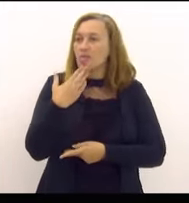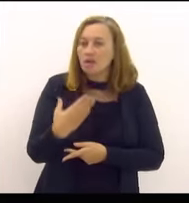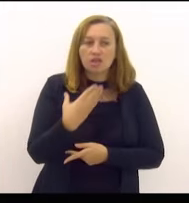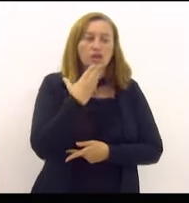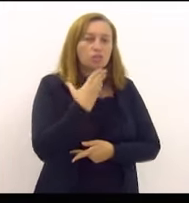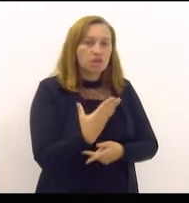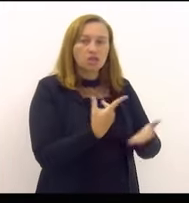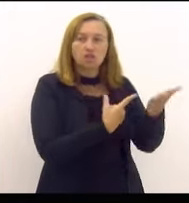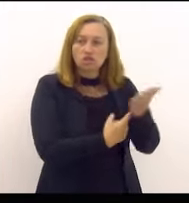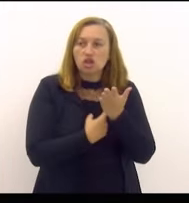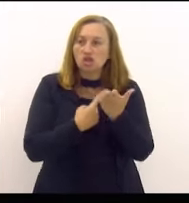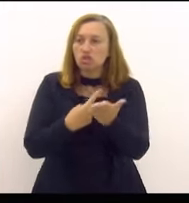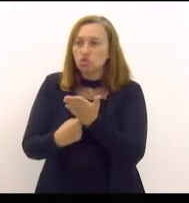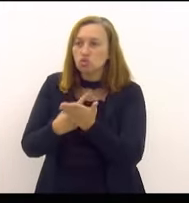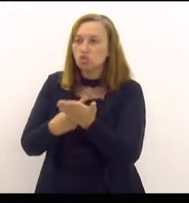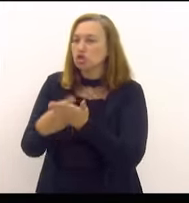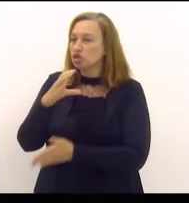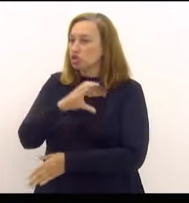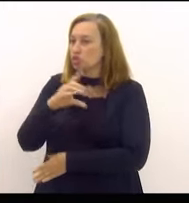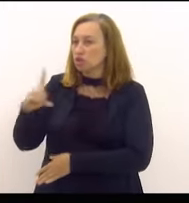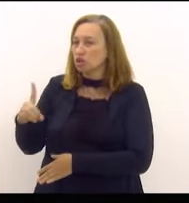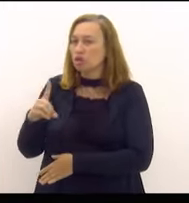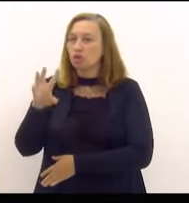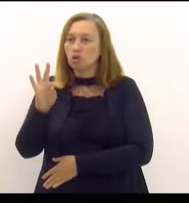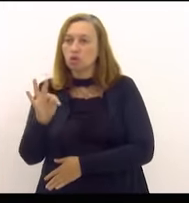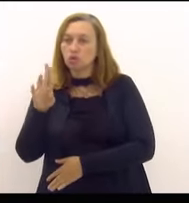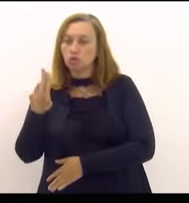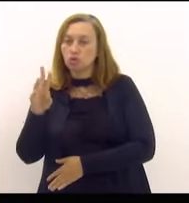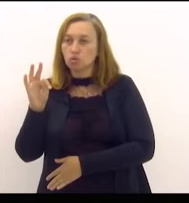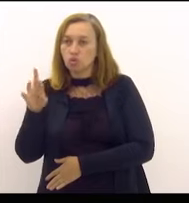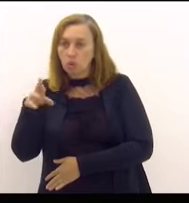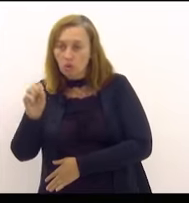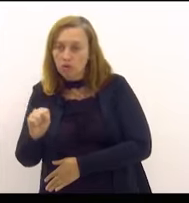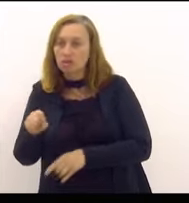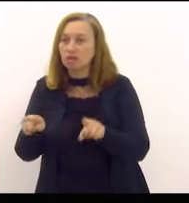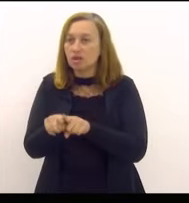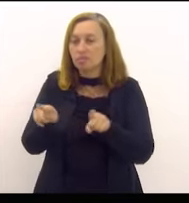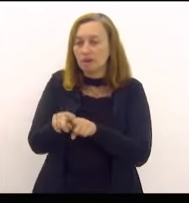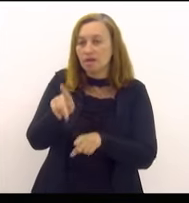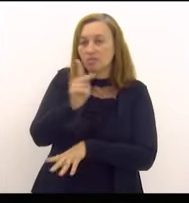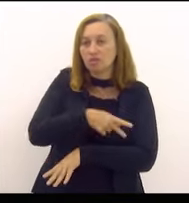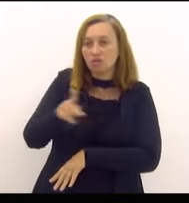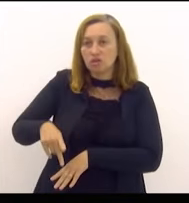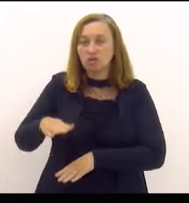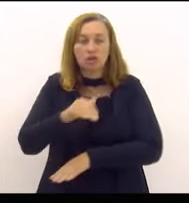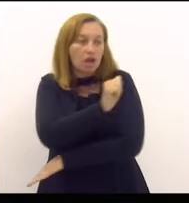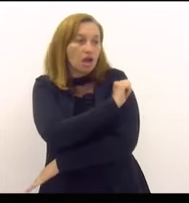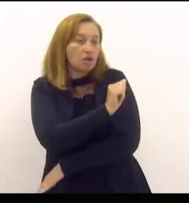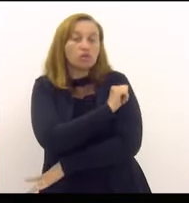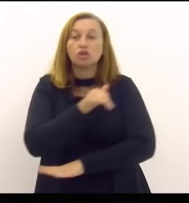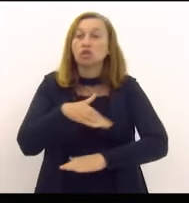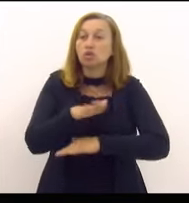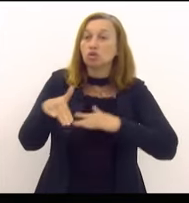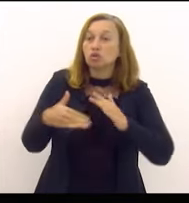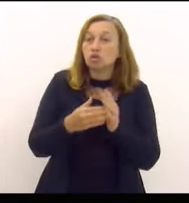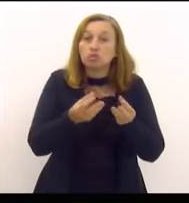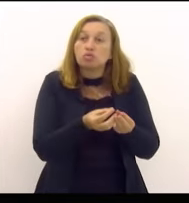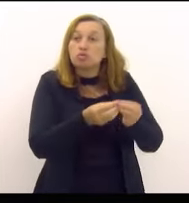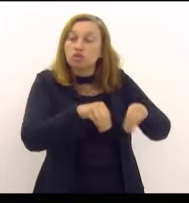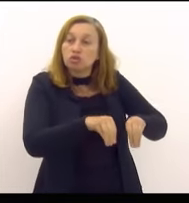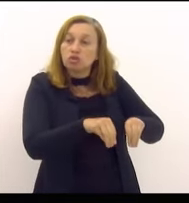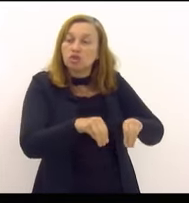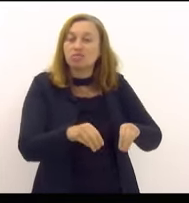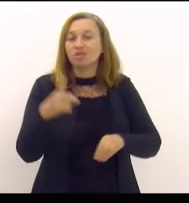de ajuda de coordenadores, de tutores, de estudantes e todo mundo profundamente afetado por